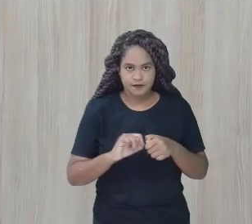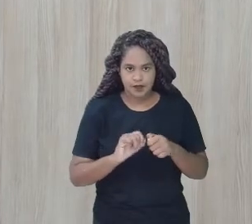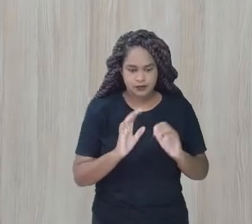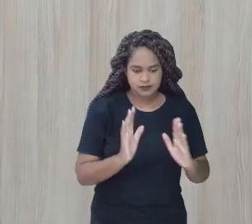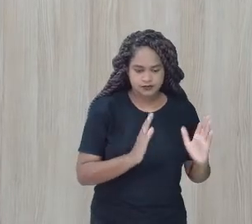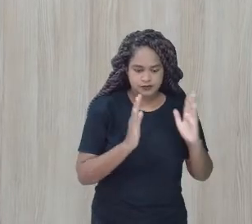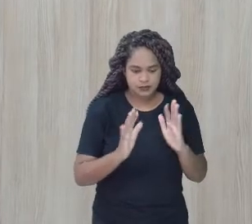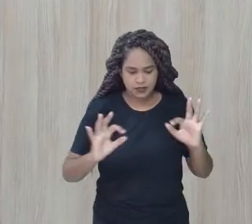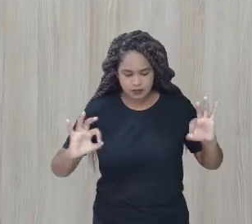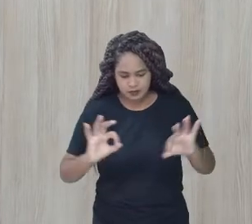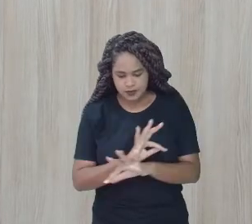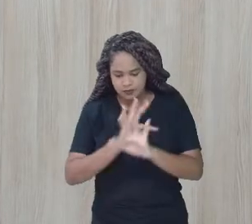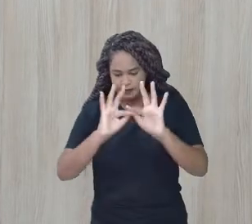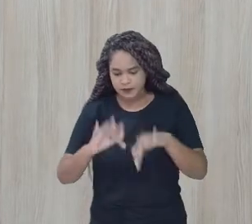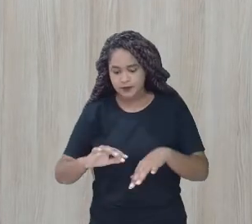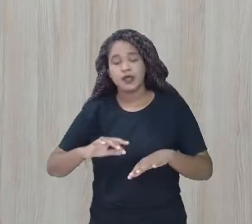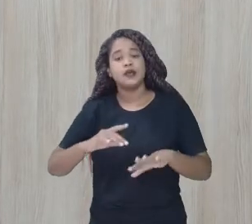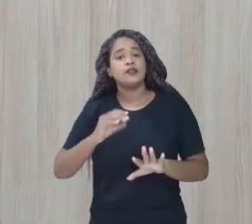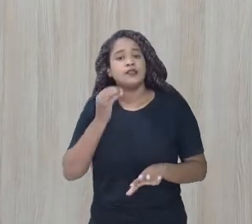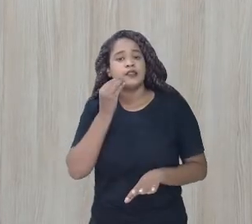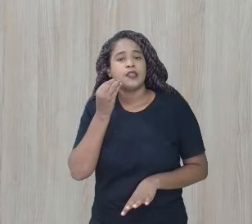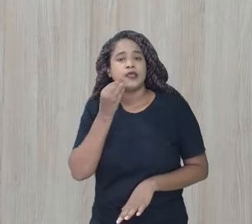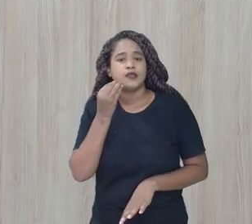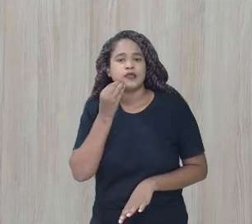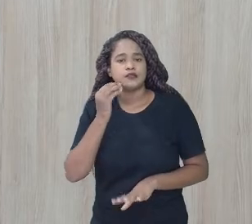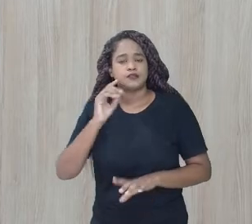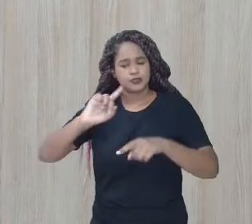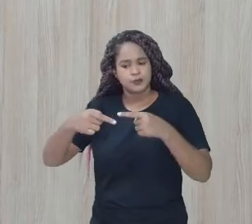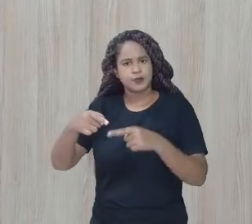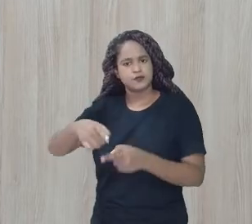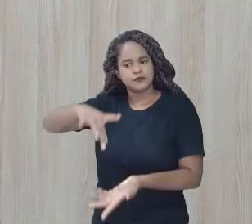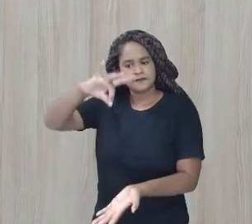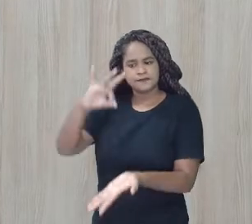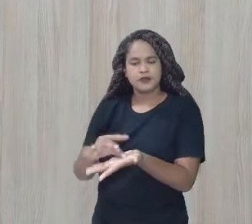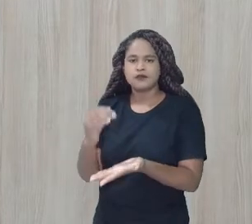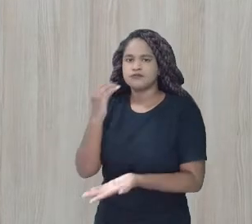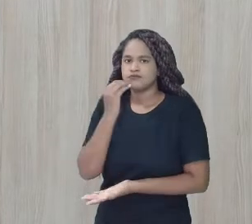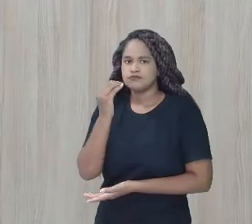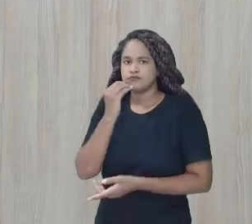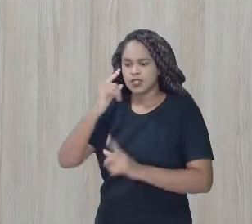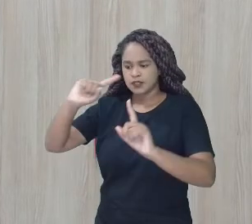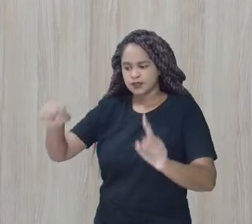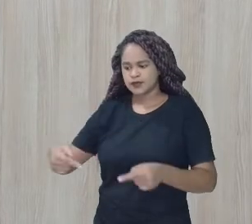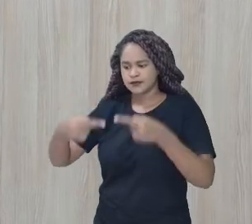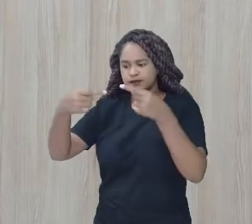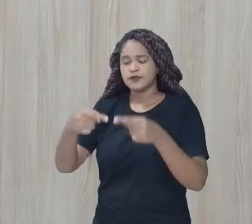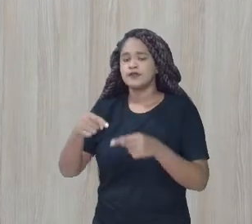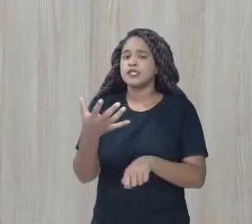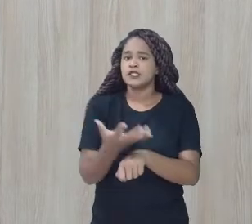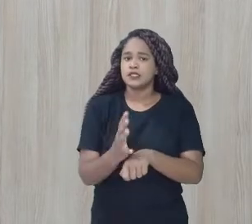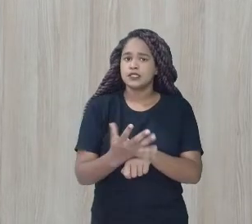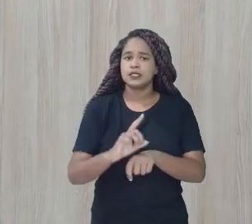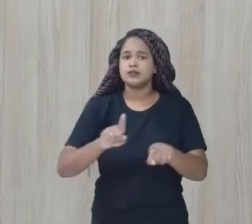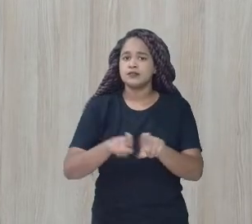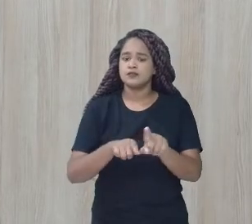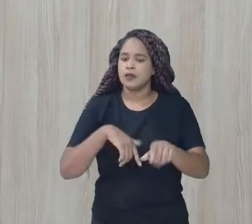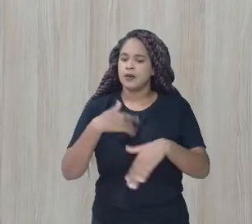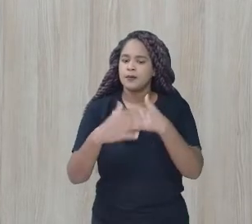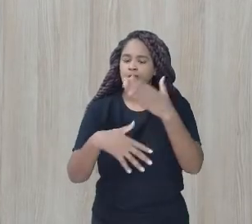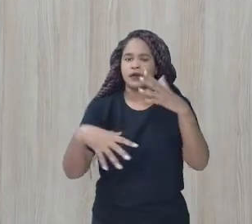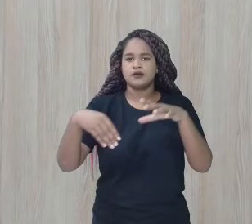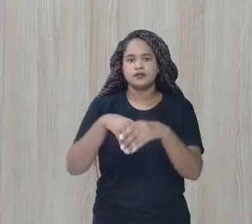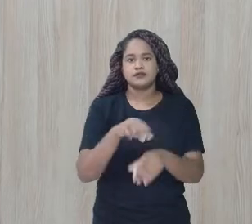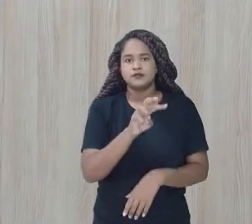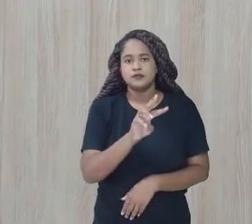gente diz, né, para fazer de verdade. E aí você vai treinando e evoluindo dentro da plataforma, certo? Então, a quem